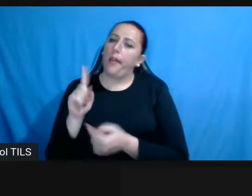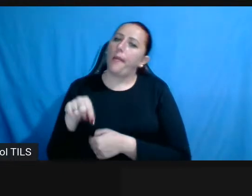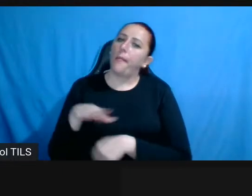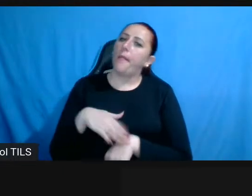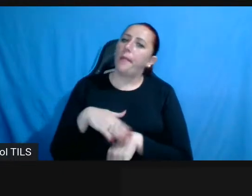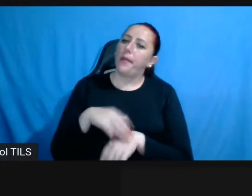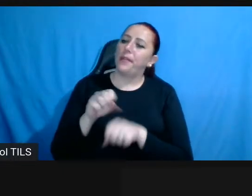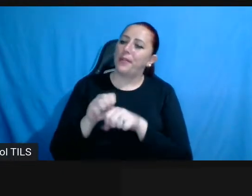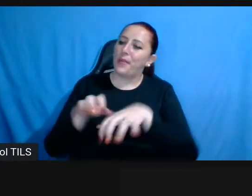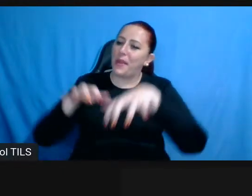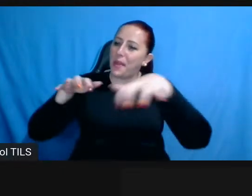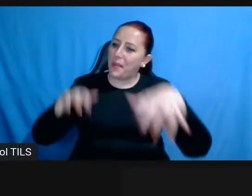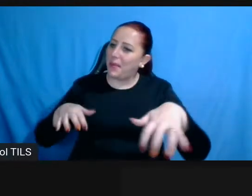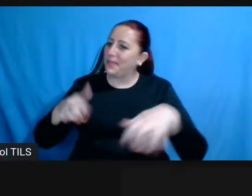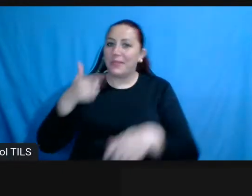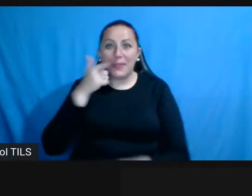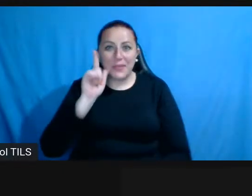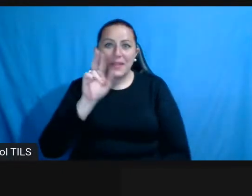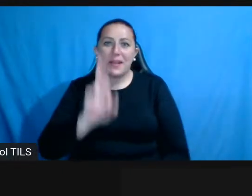consegue ter todas as respostas na hora.